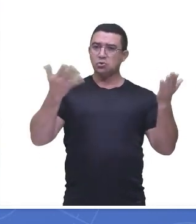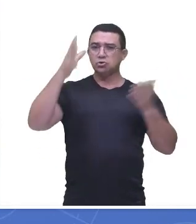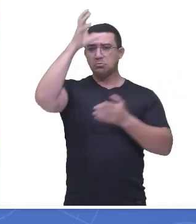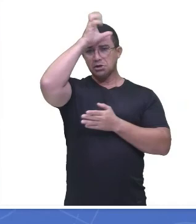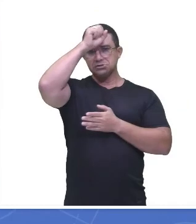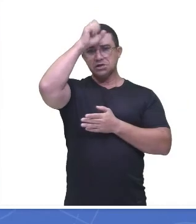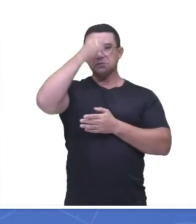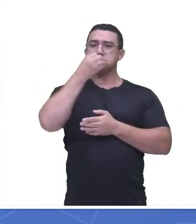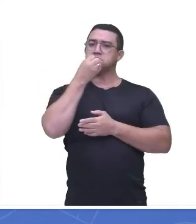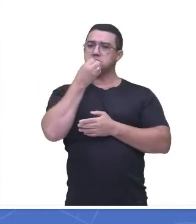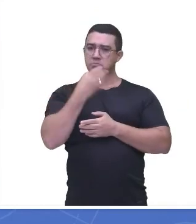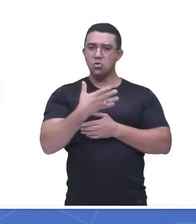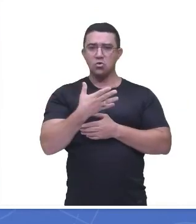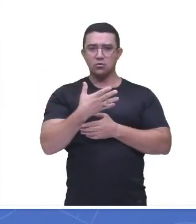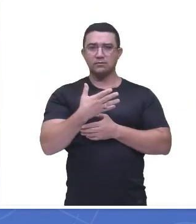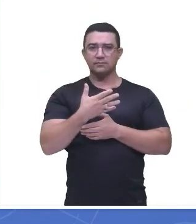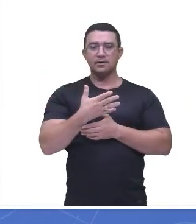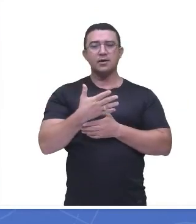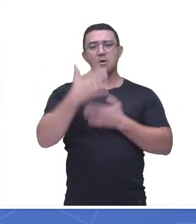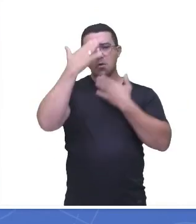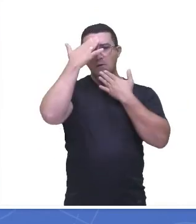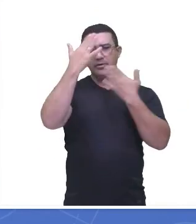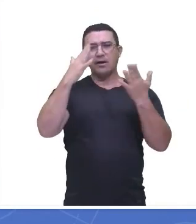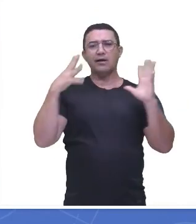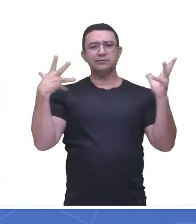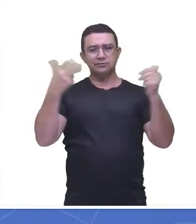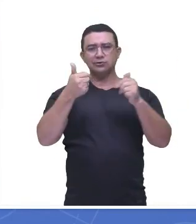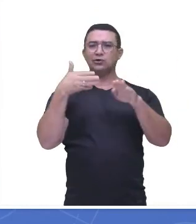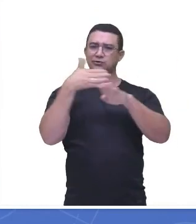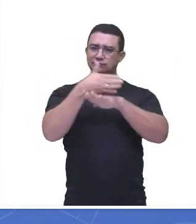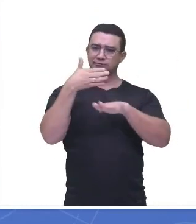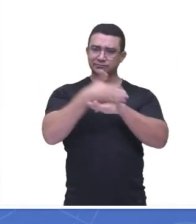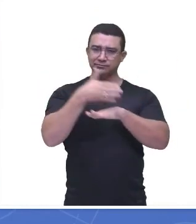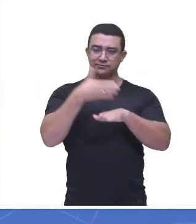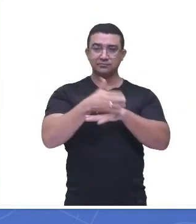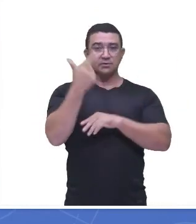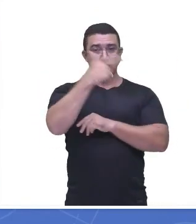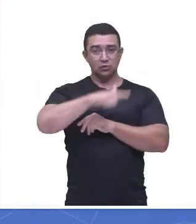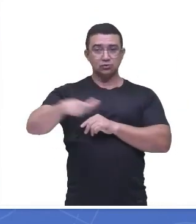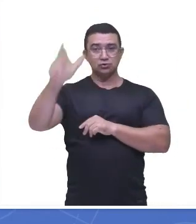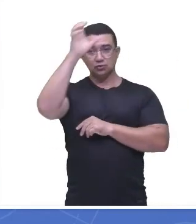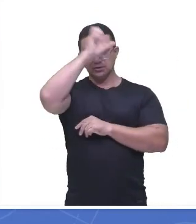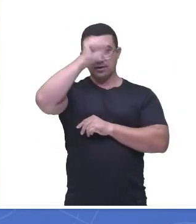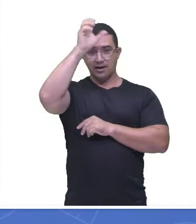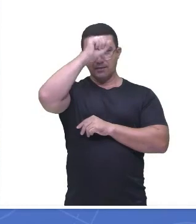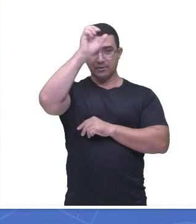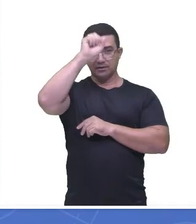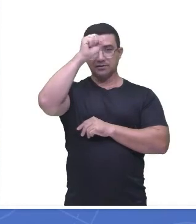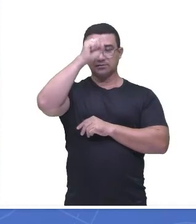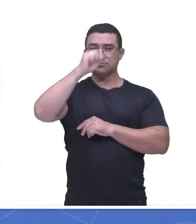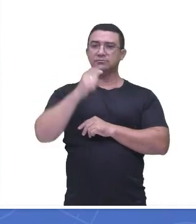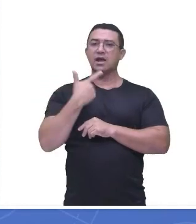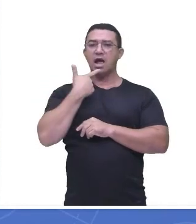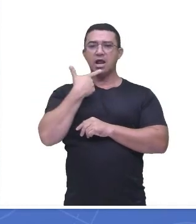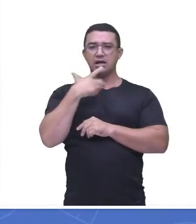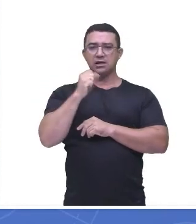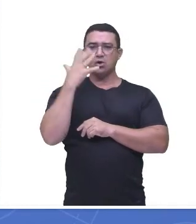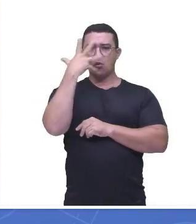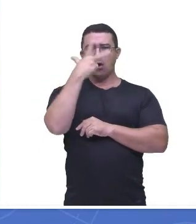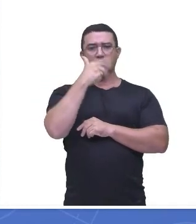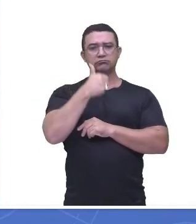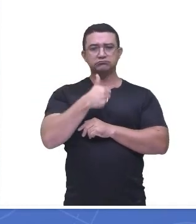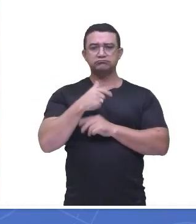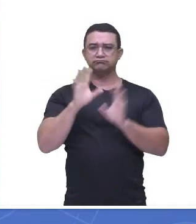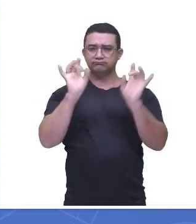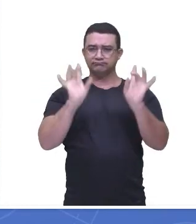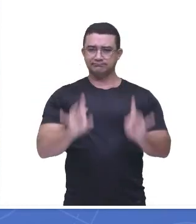a pena, ok? Muito obrigado pela participação de todos e continuem aprendendo esta tão linda e rica língua.